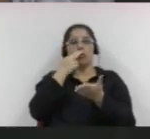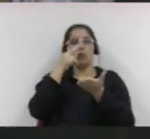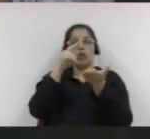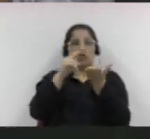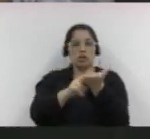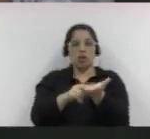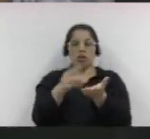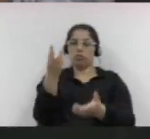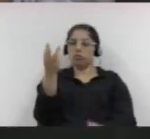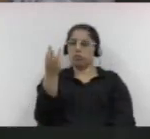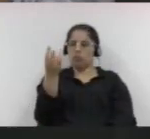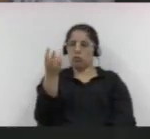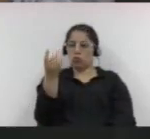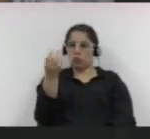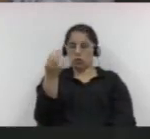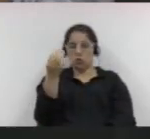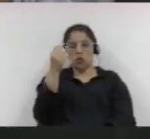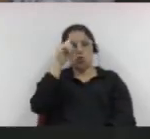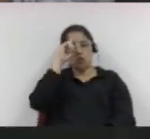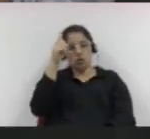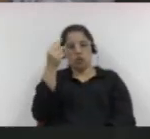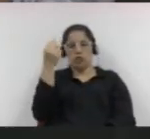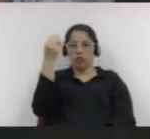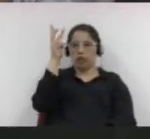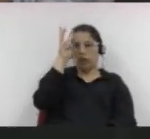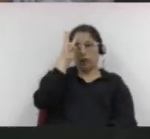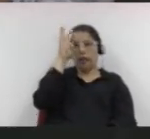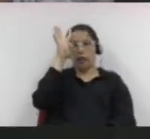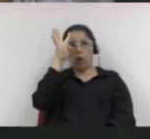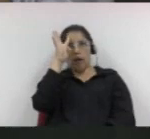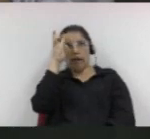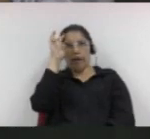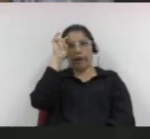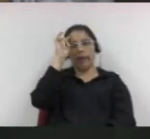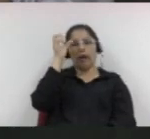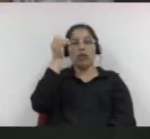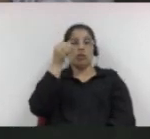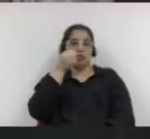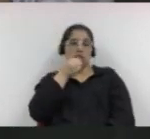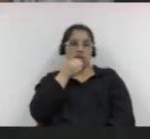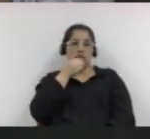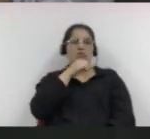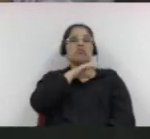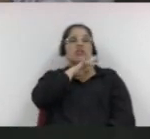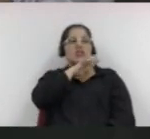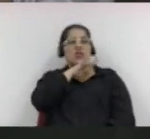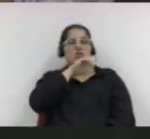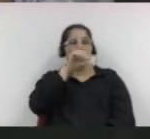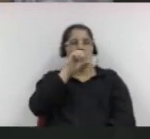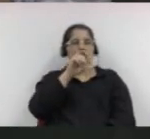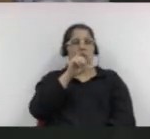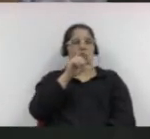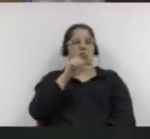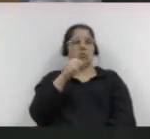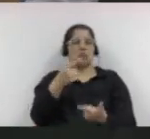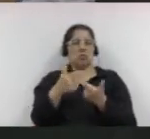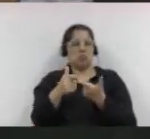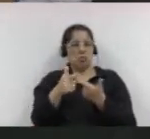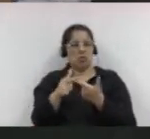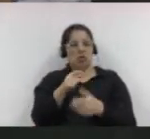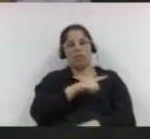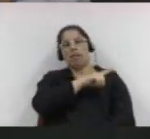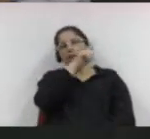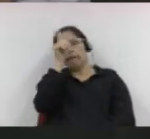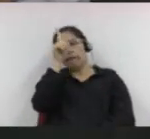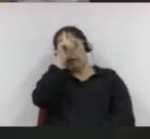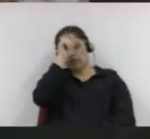dos dias que eu fui lá. Eu fui na terça, na quarta, na quinta e na sexta, por quê? Não passei bem, tive refluxo, fui para a Unimed,